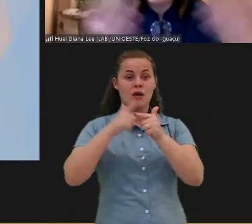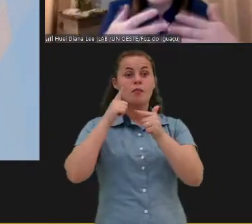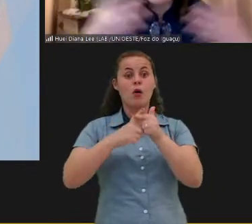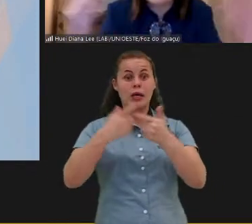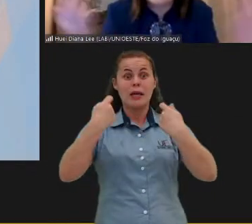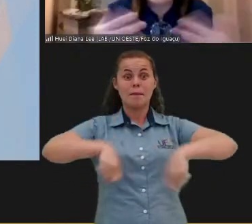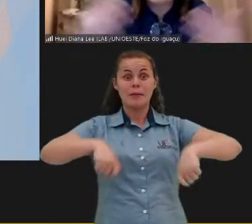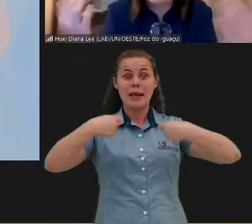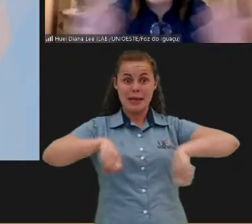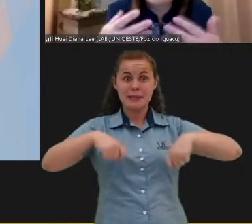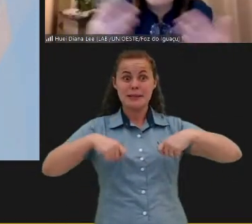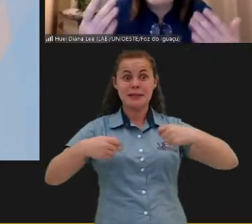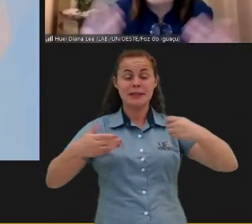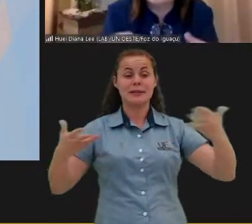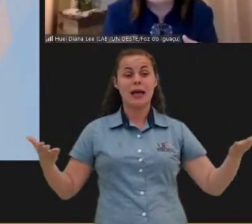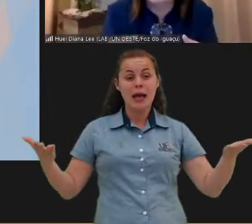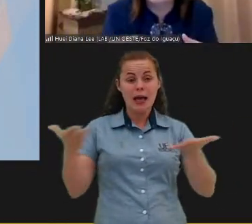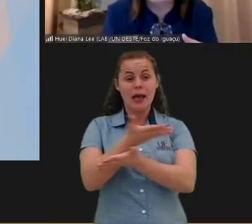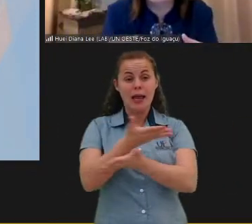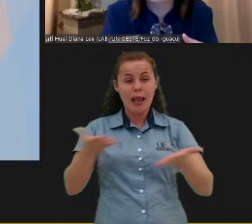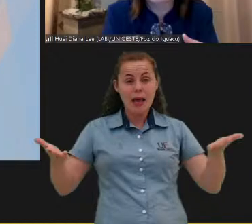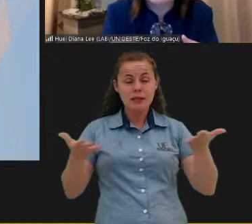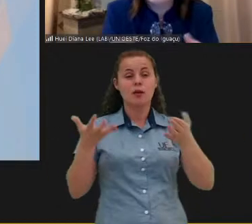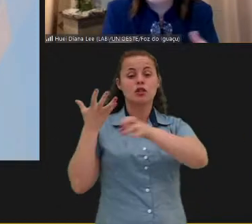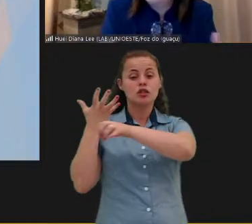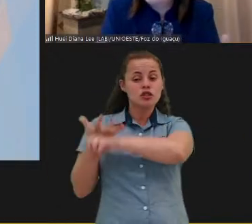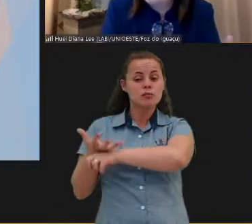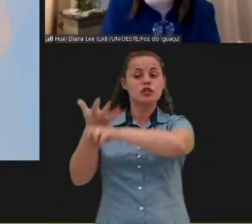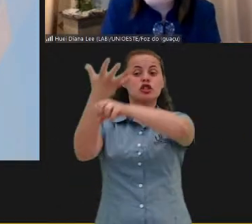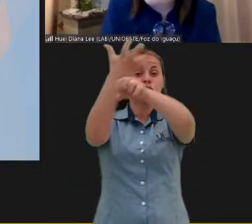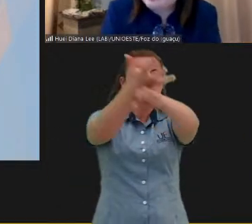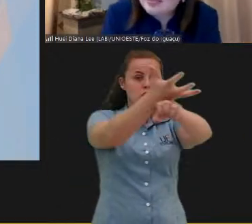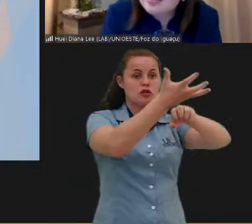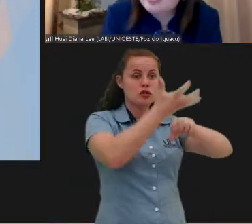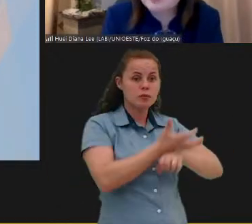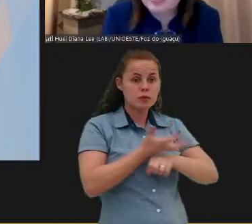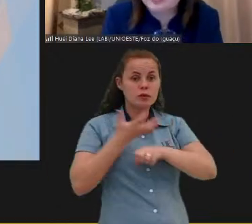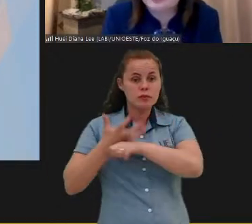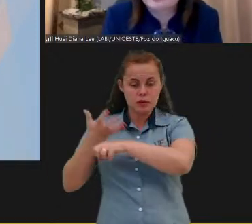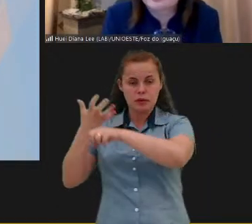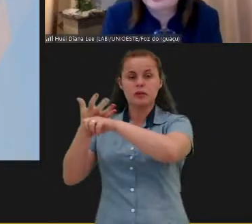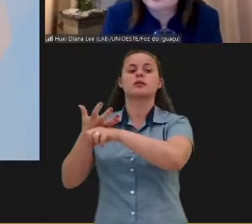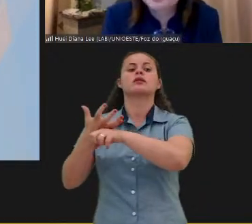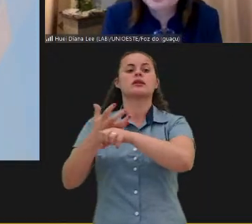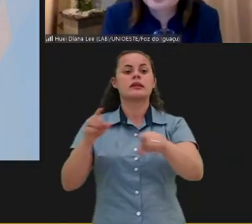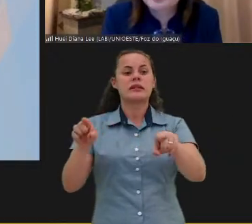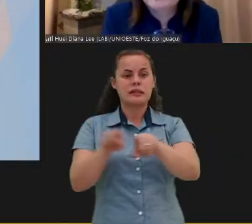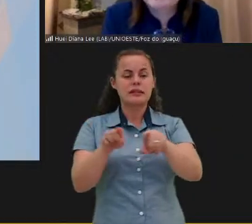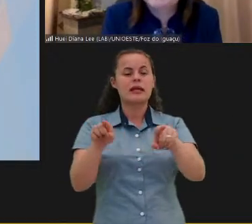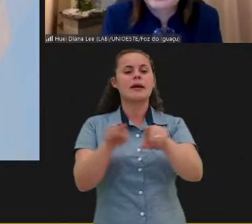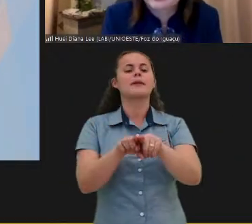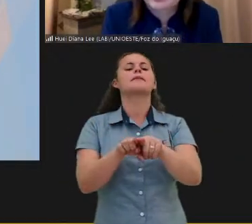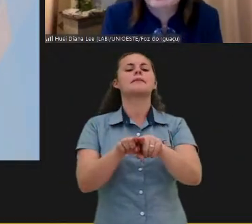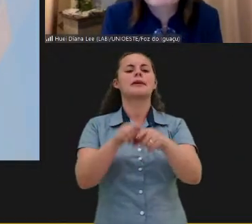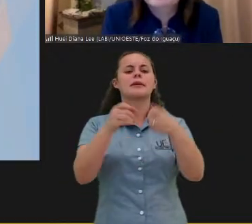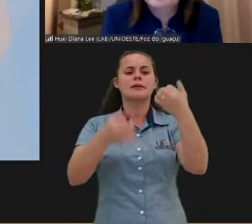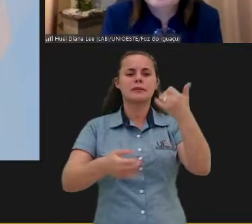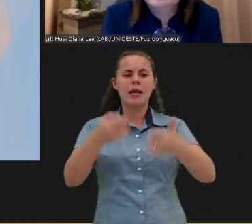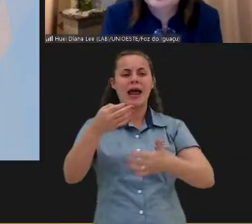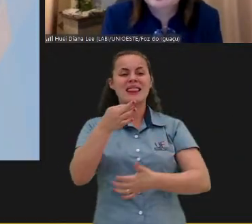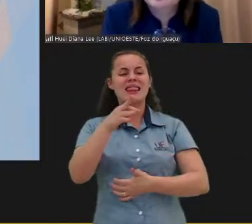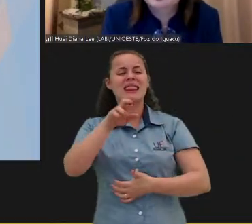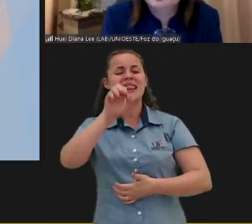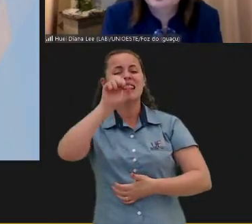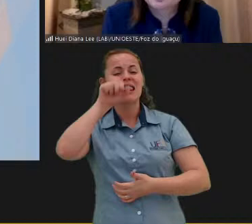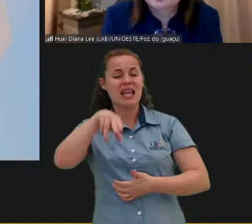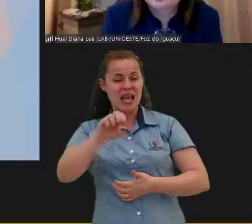precisa haver essa relação entre as disciplinas. E eu diria que ela é transdisciplinar, porque há um